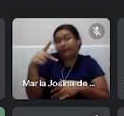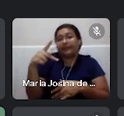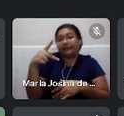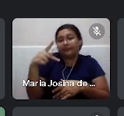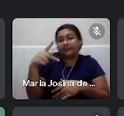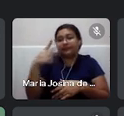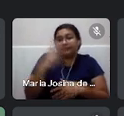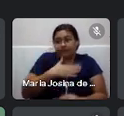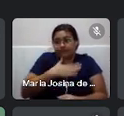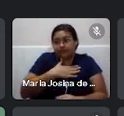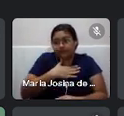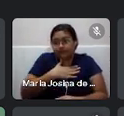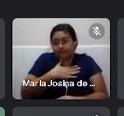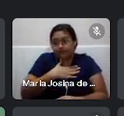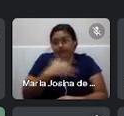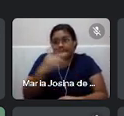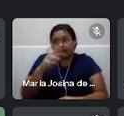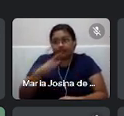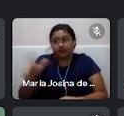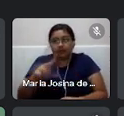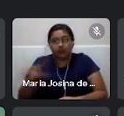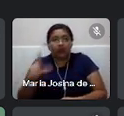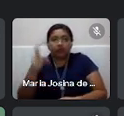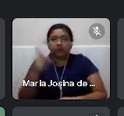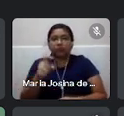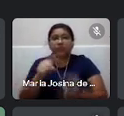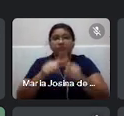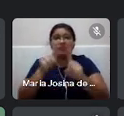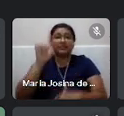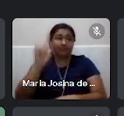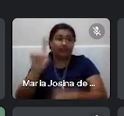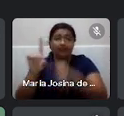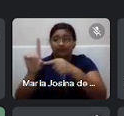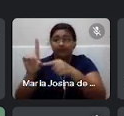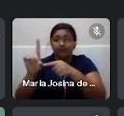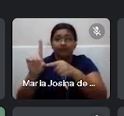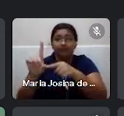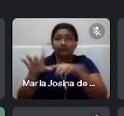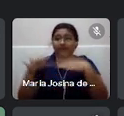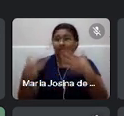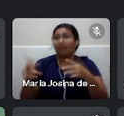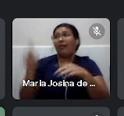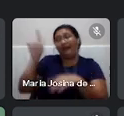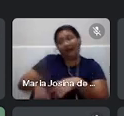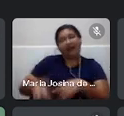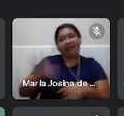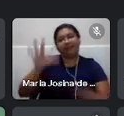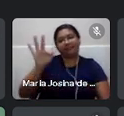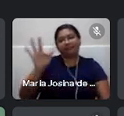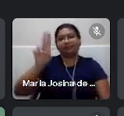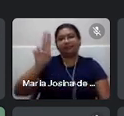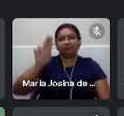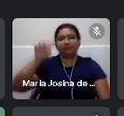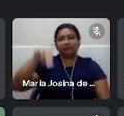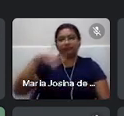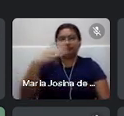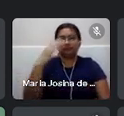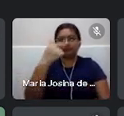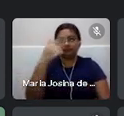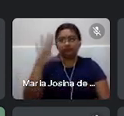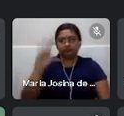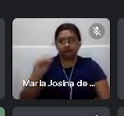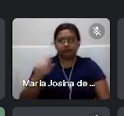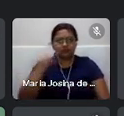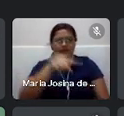variável independente não é x, é d. Mas isso aqui não deixa de ser uma função quadrática. Alguém tem alguma dúvida